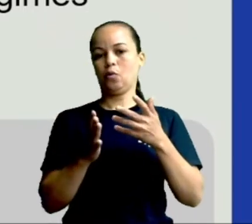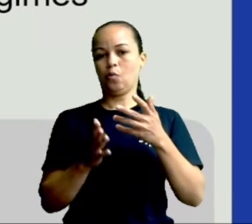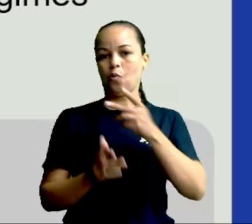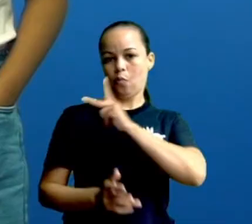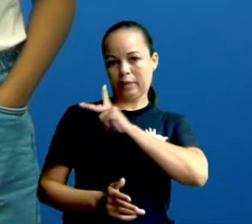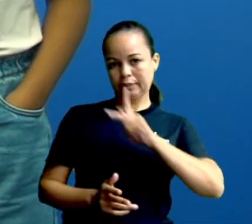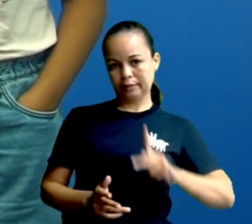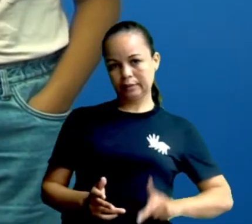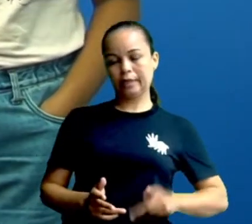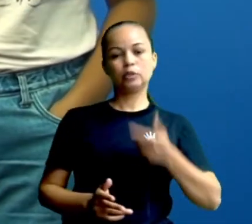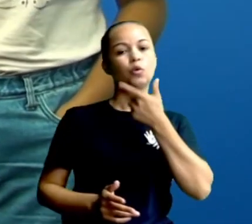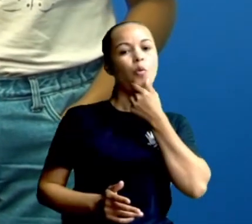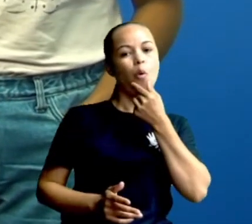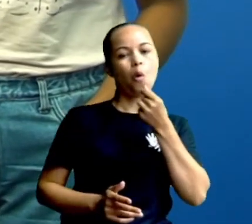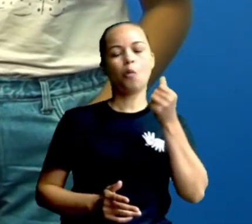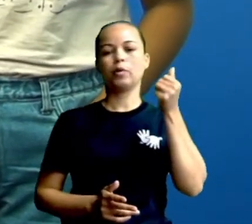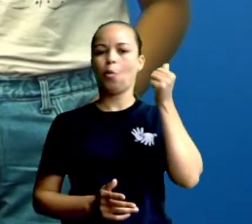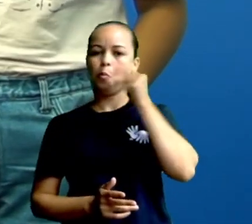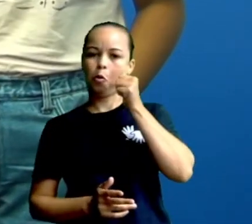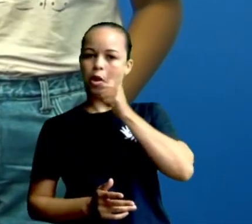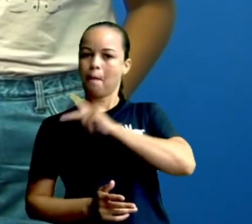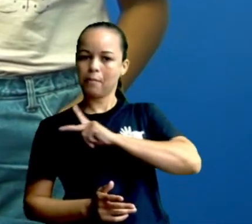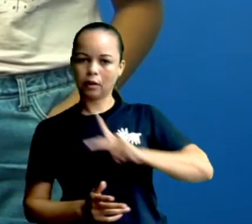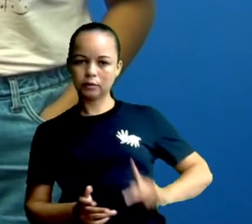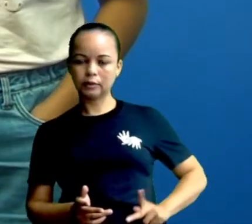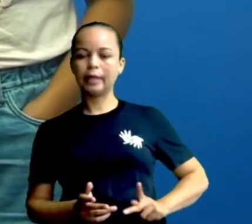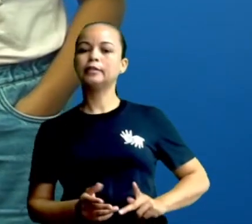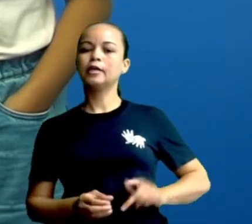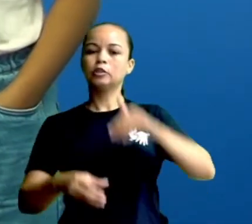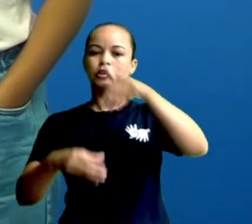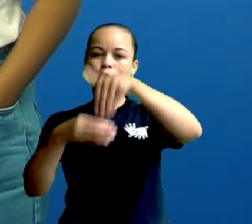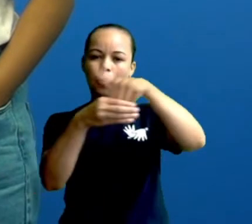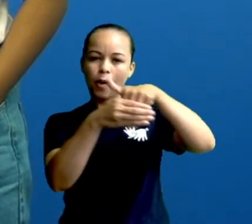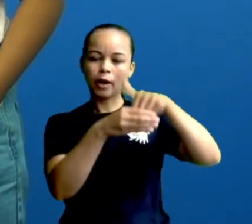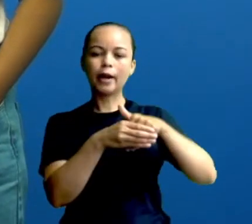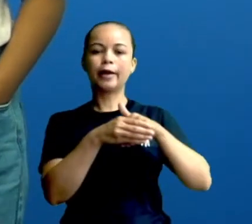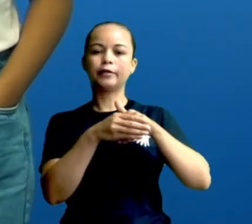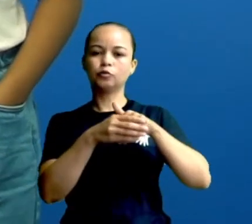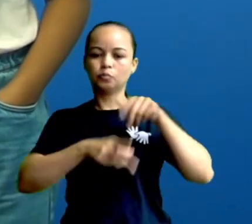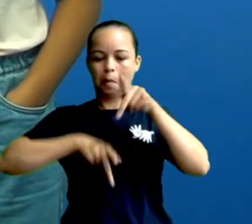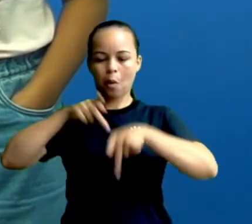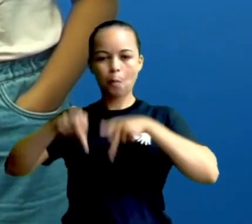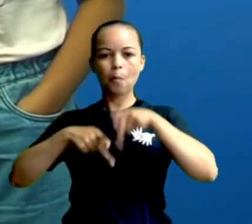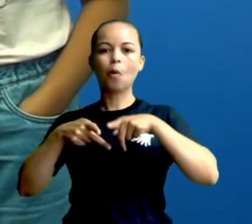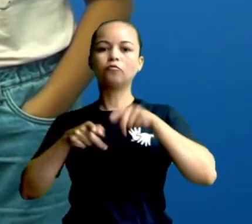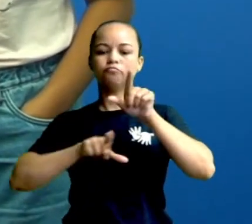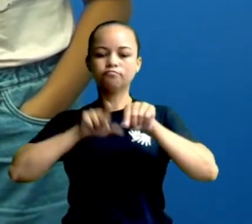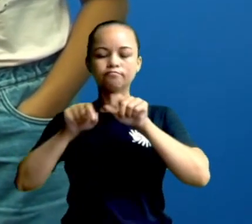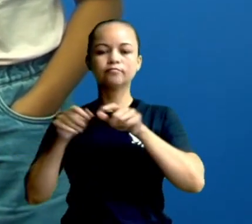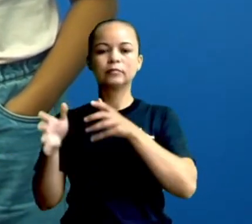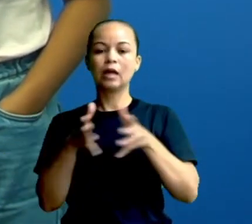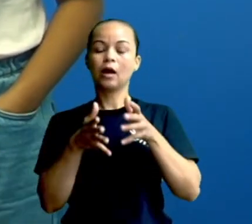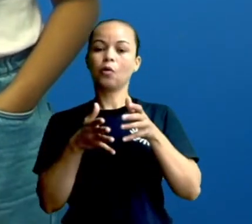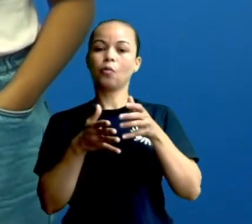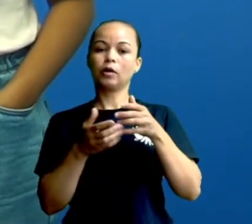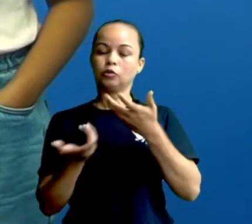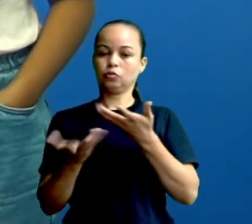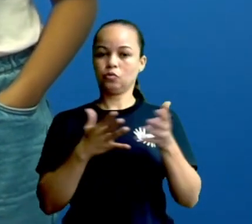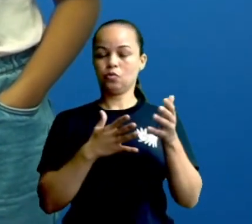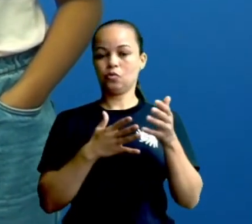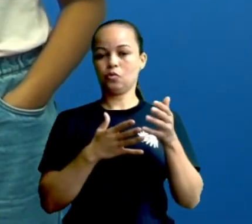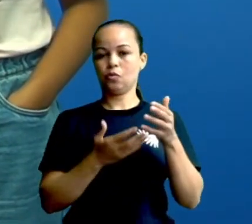presidente ou presidenta é são eleitos pelo povo tá então quando o regime ele é